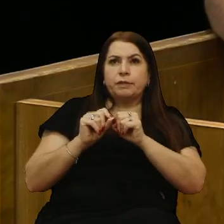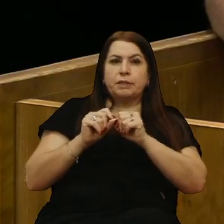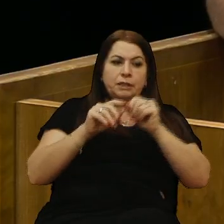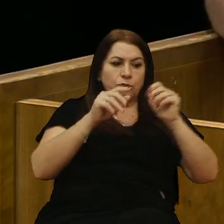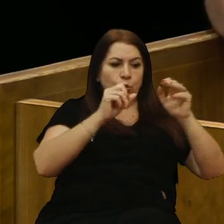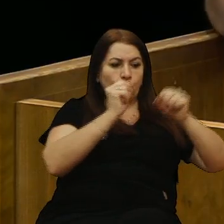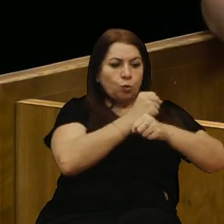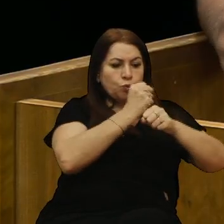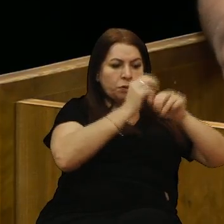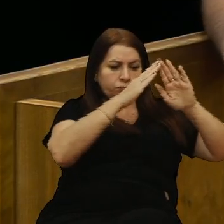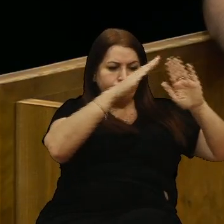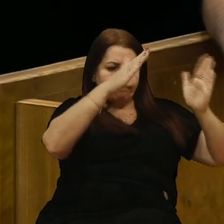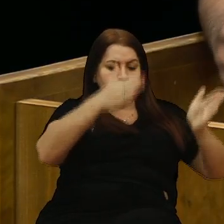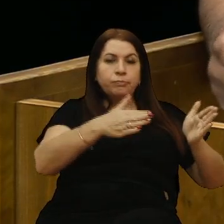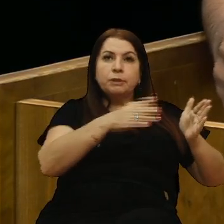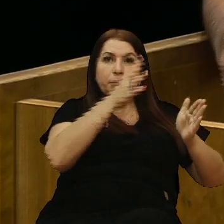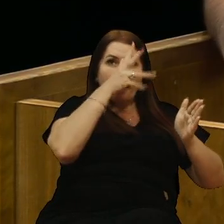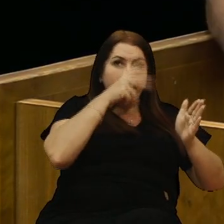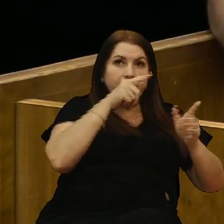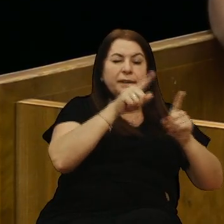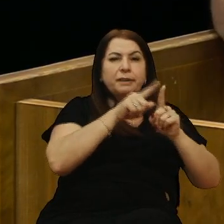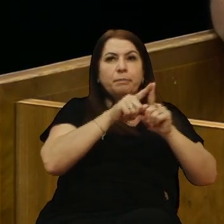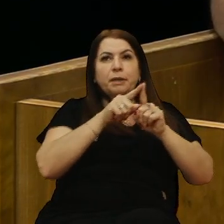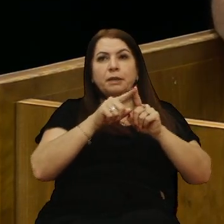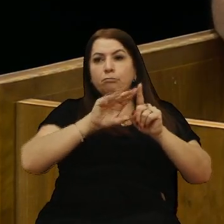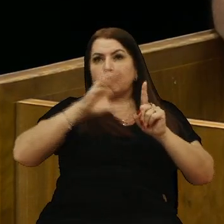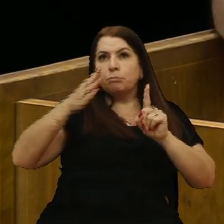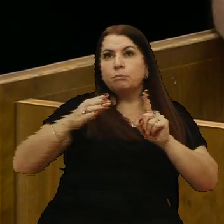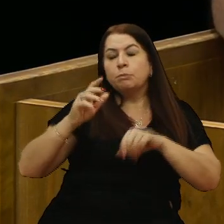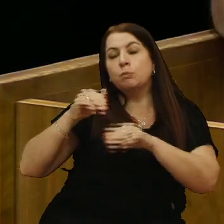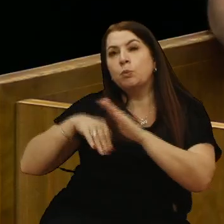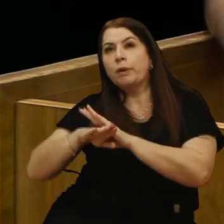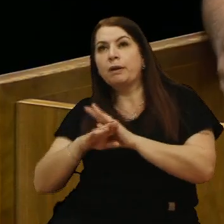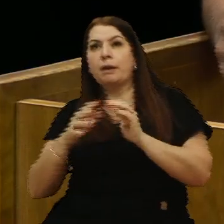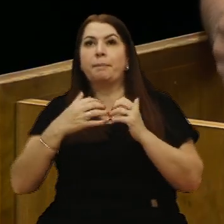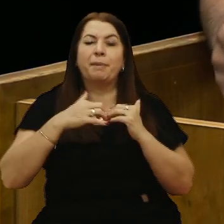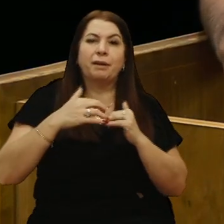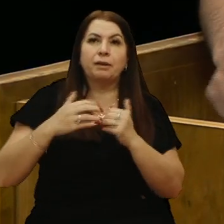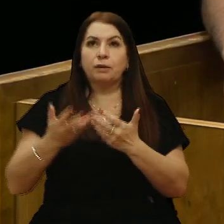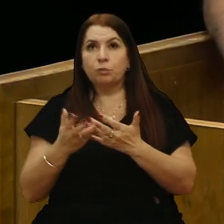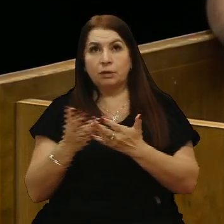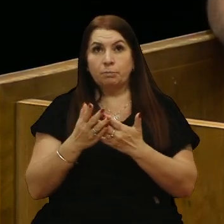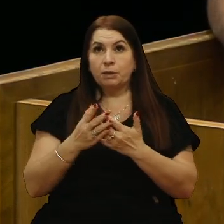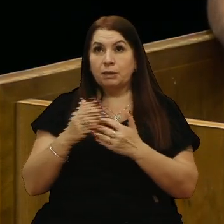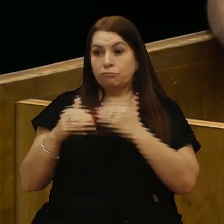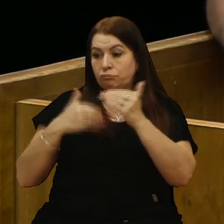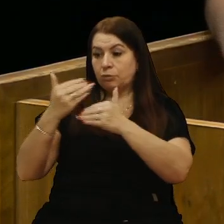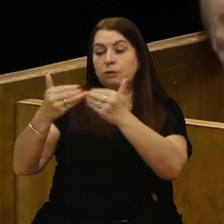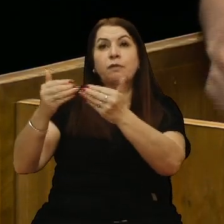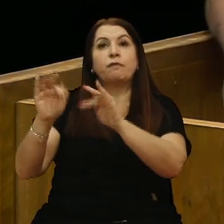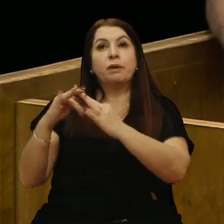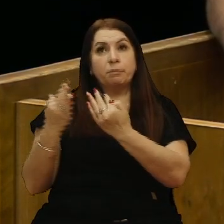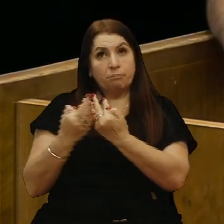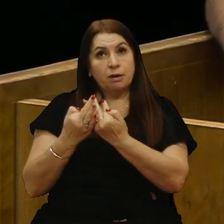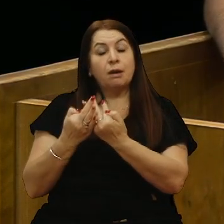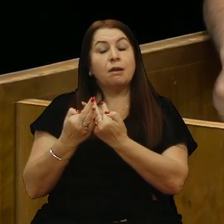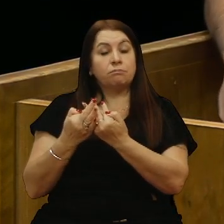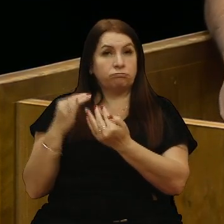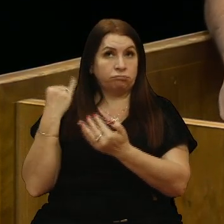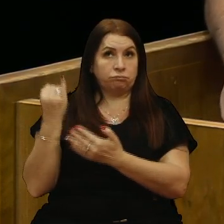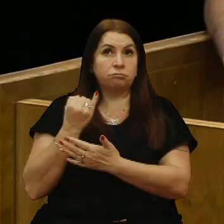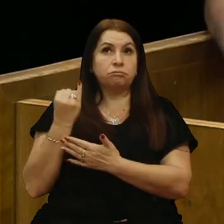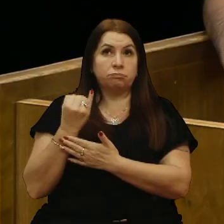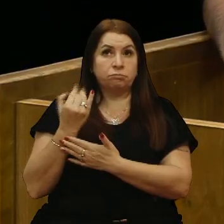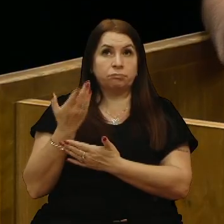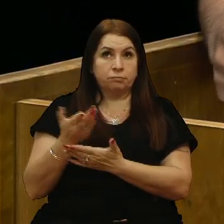para tu fazer um galpão, para daqui a pouco tu fazer uma estrutura para guardar o teu maquinário. A questão da sucessão familiar, que é tão importante, senhor